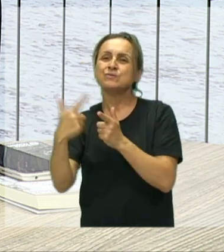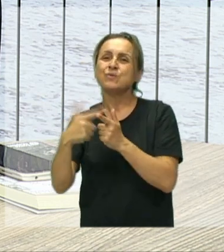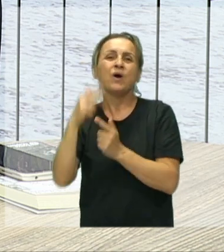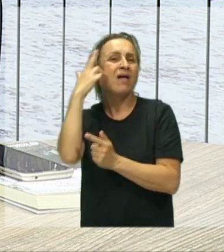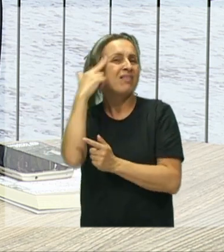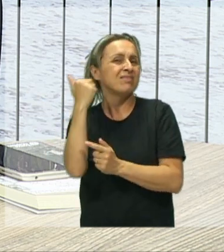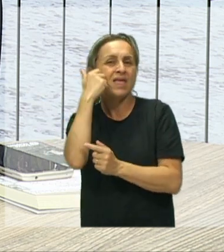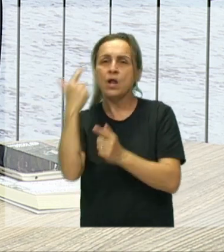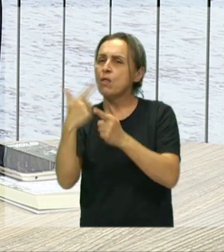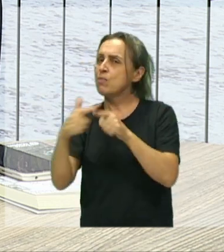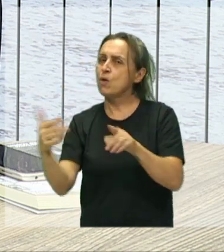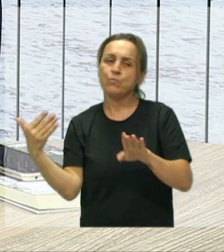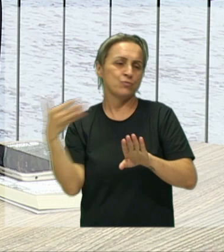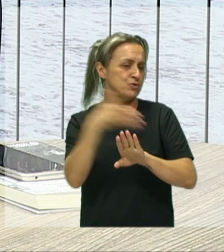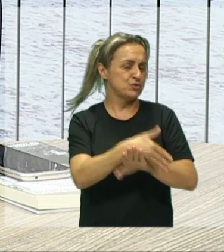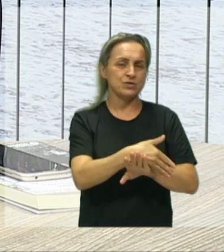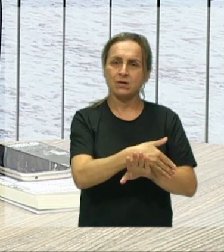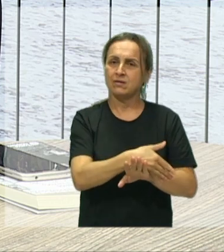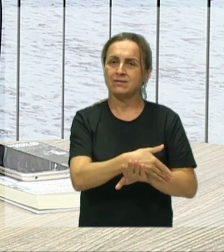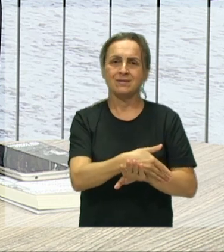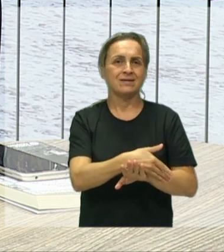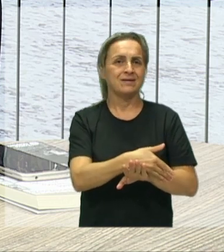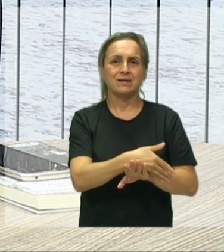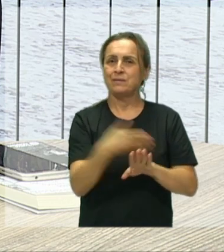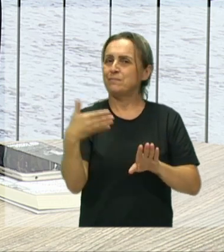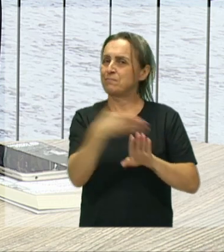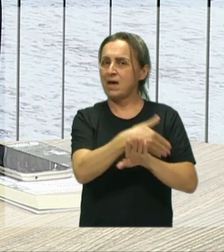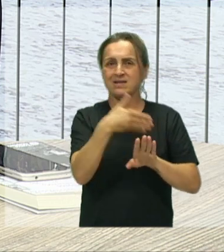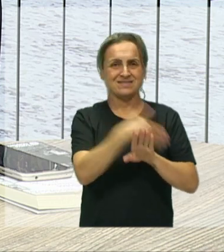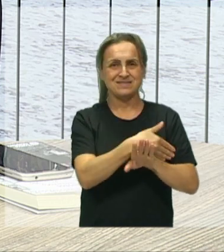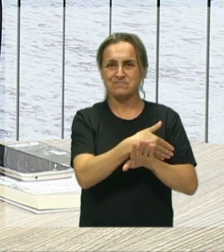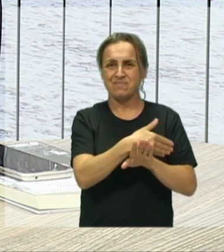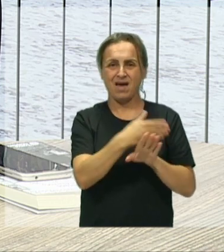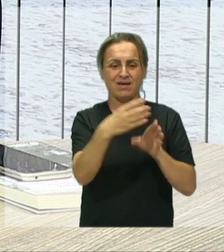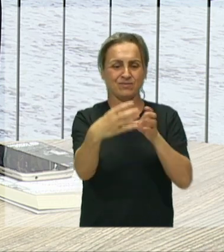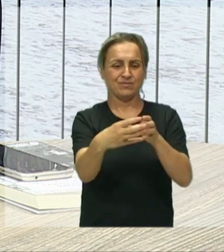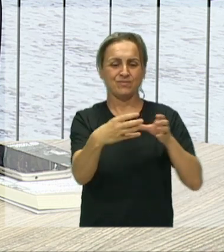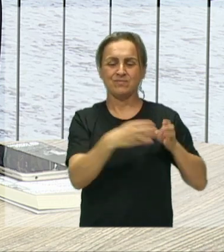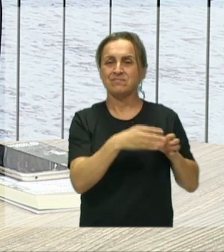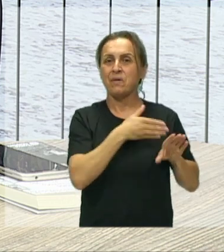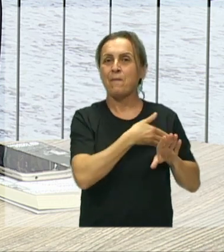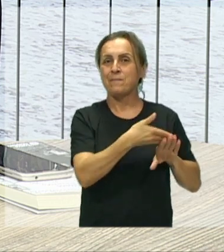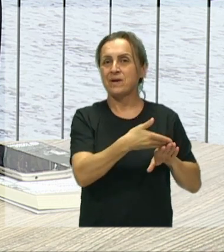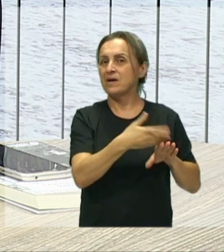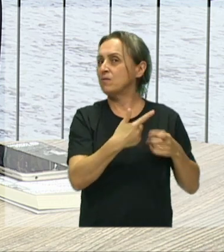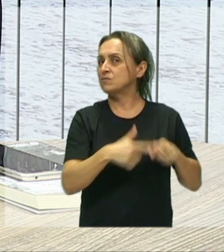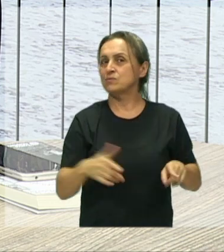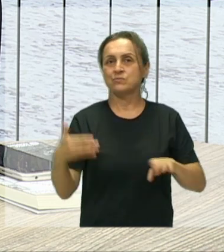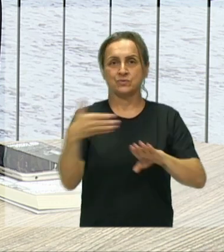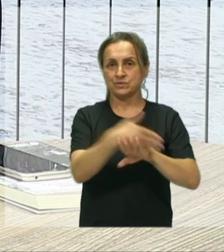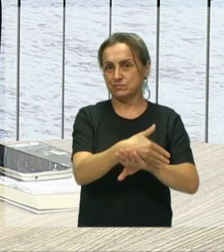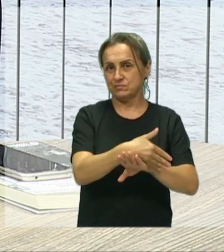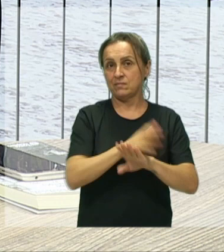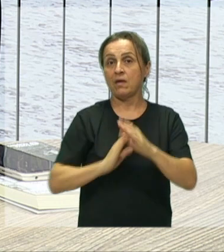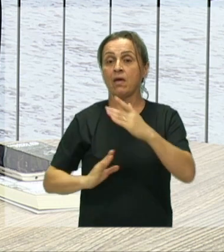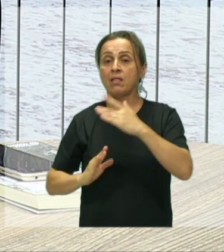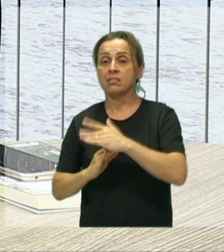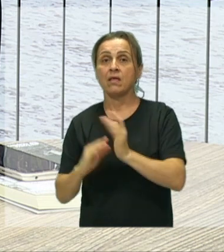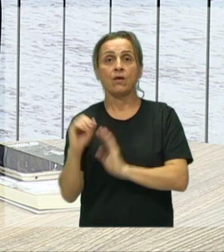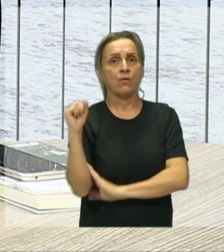realidade da história do Brasil, né? Que mas nós no Brasil nós não temos racismo. Até 88,